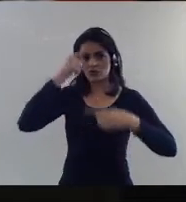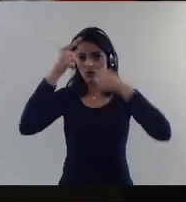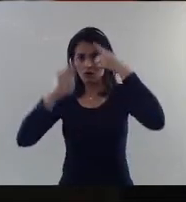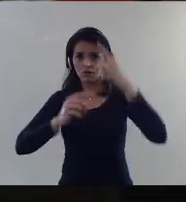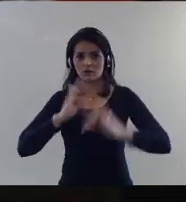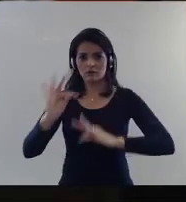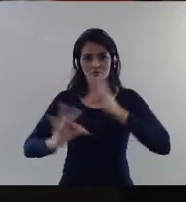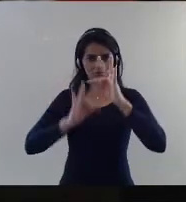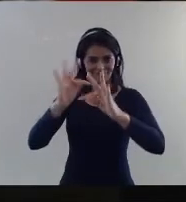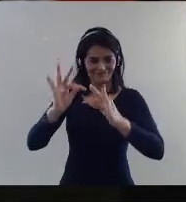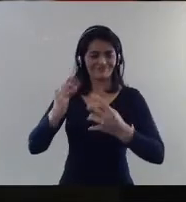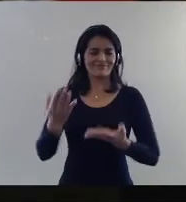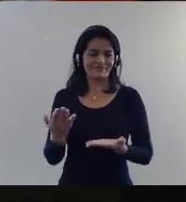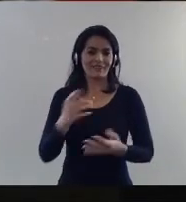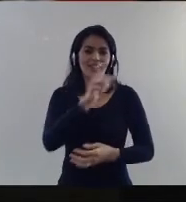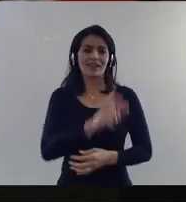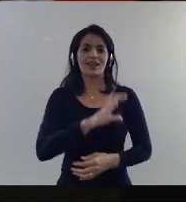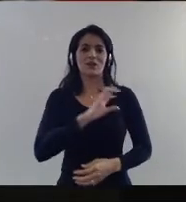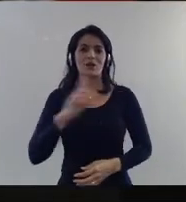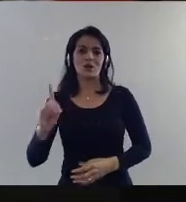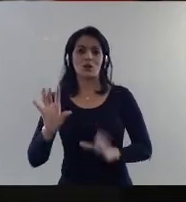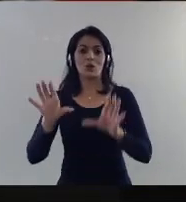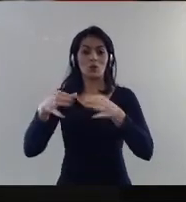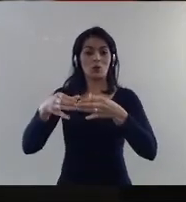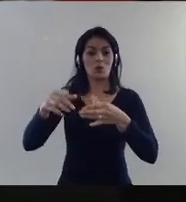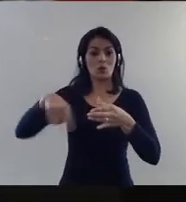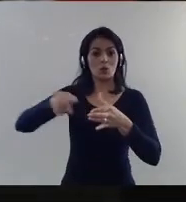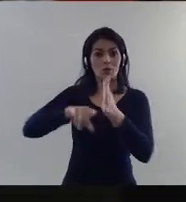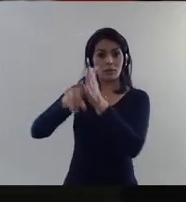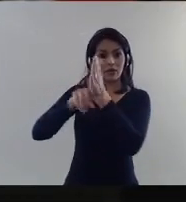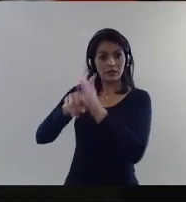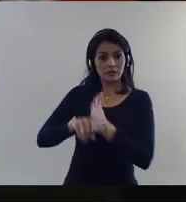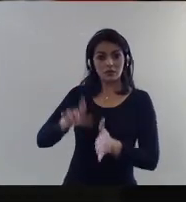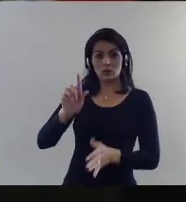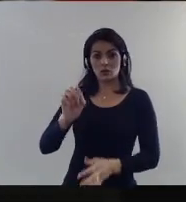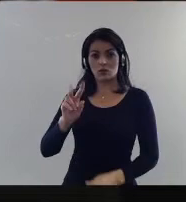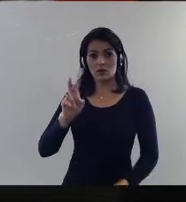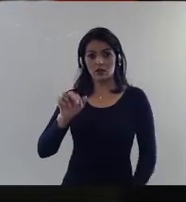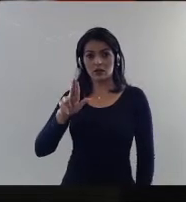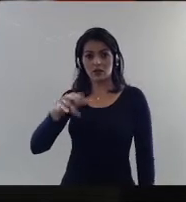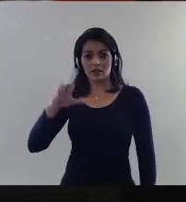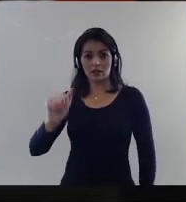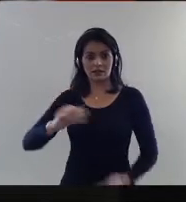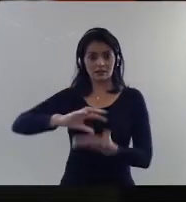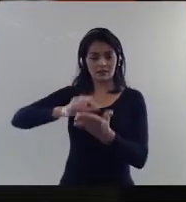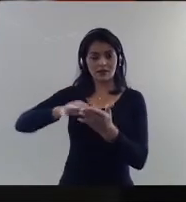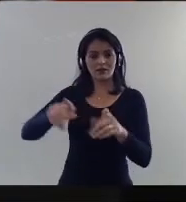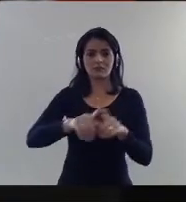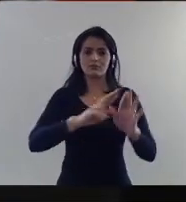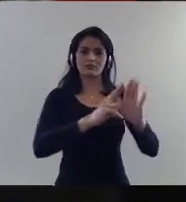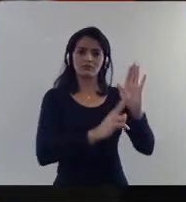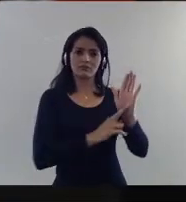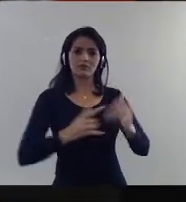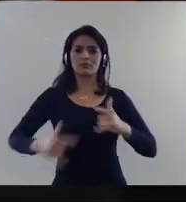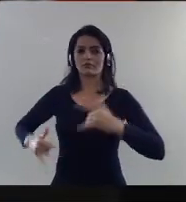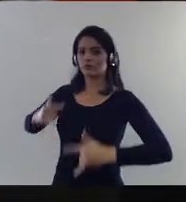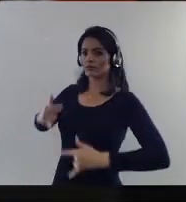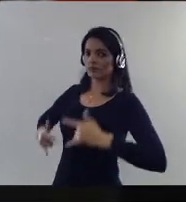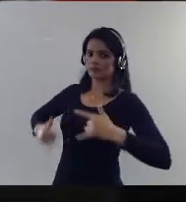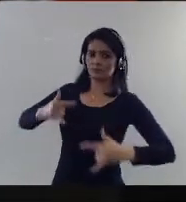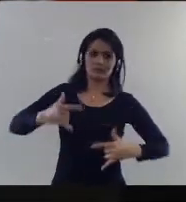do IASP, coordenador do Grupo de Pesquisa de Governança de Dados e Regulação de Inteligência Artificial do